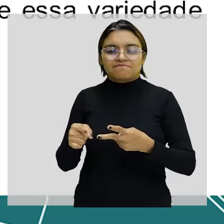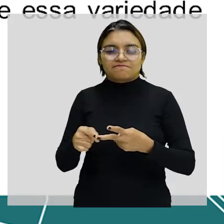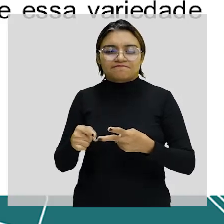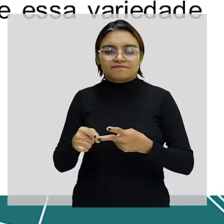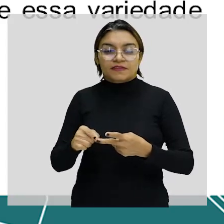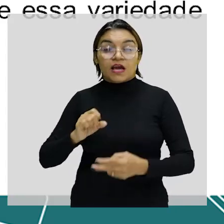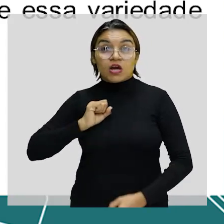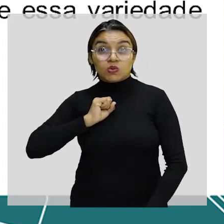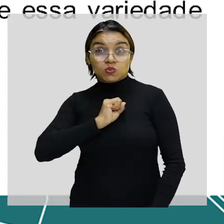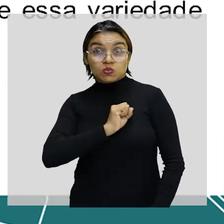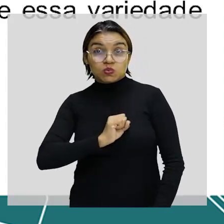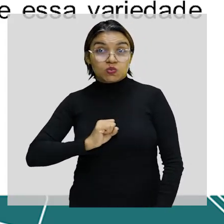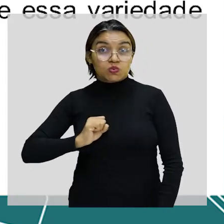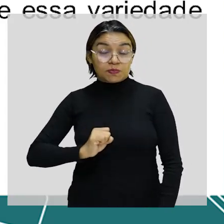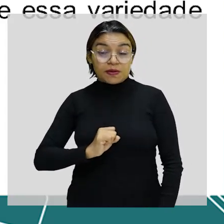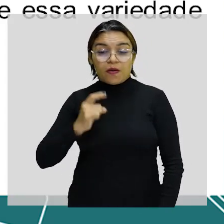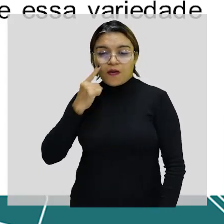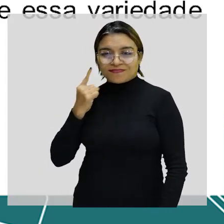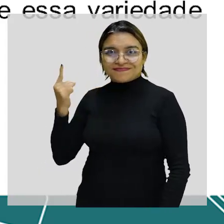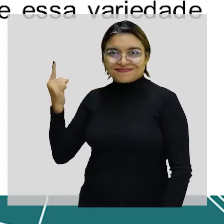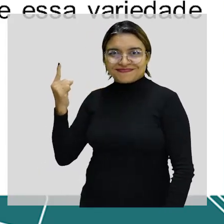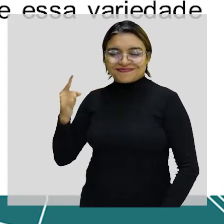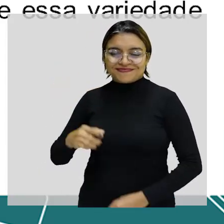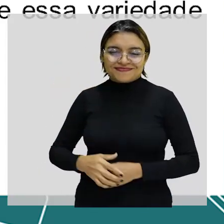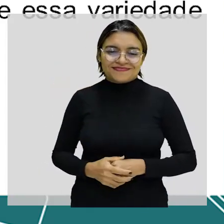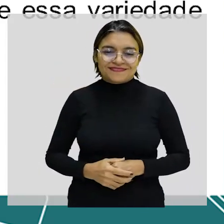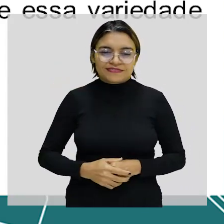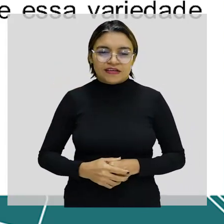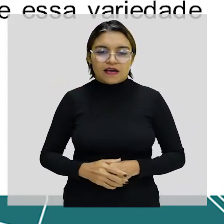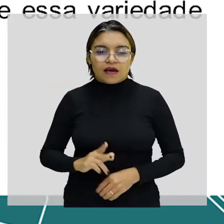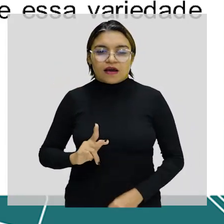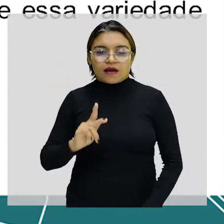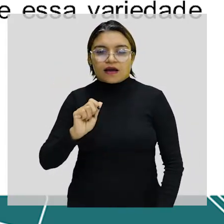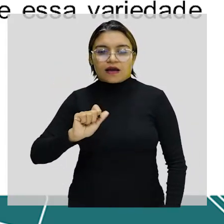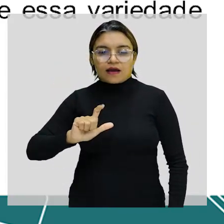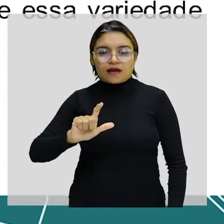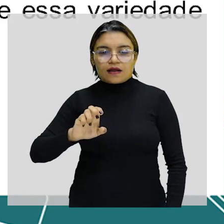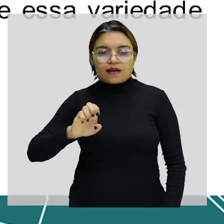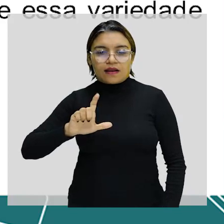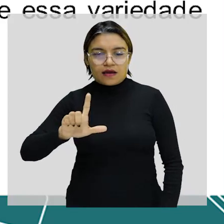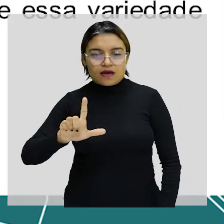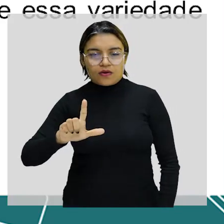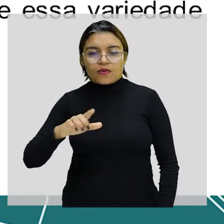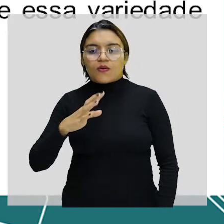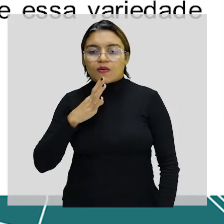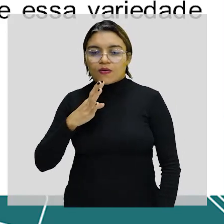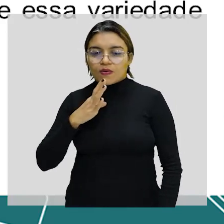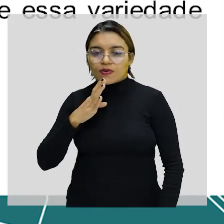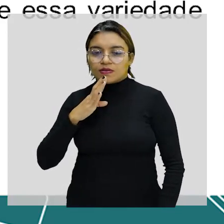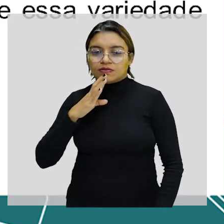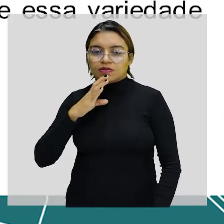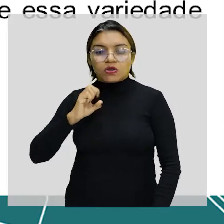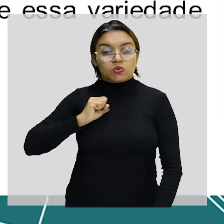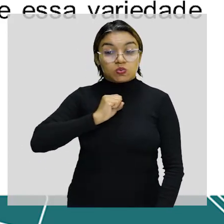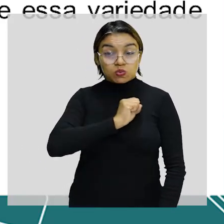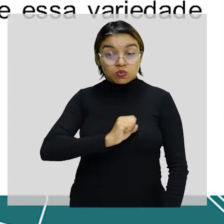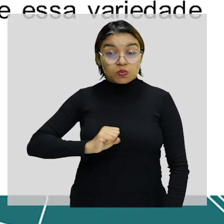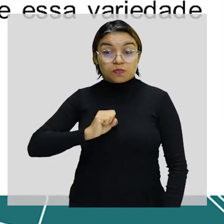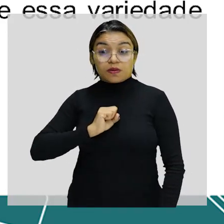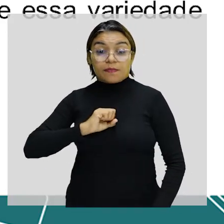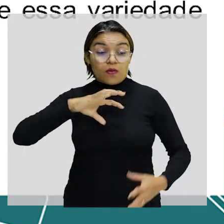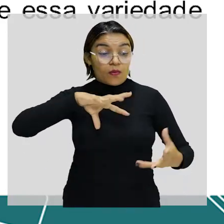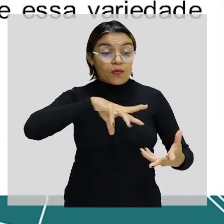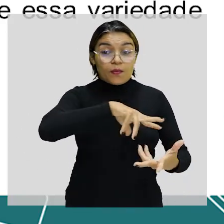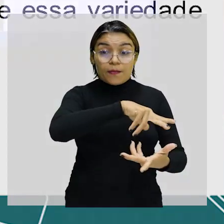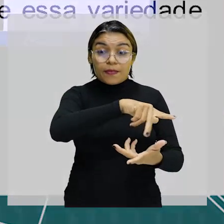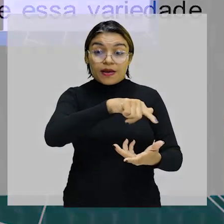Superman. O Superman, olha só. O Kal-El, mais conhecido como Superman, nasceu no planeta